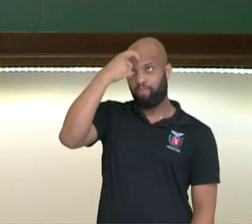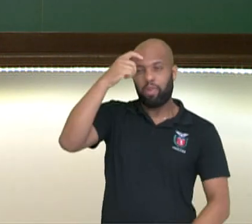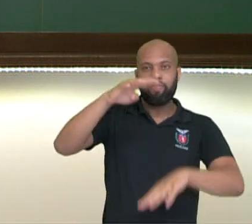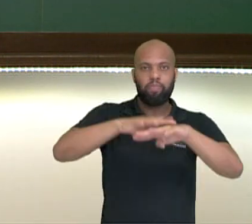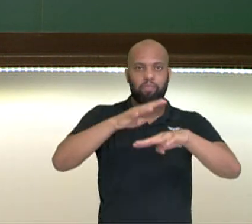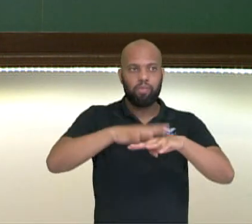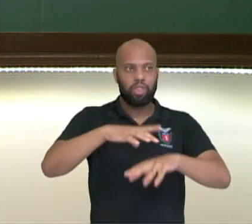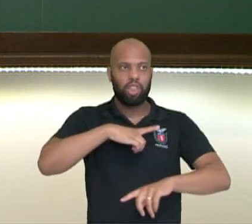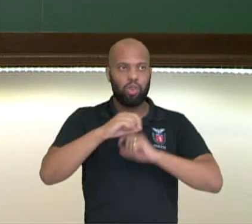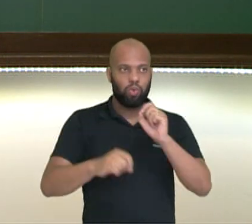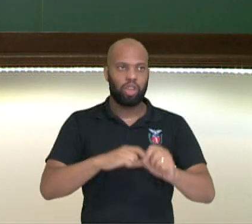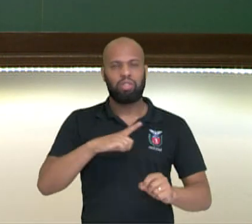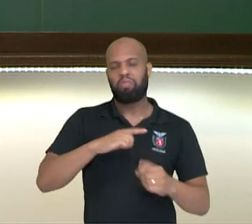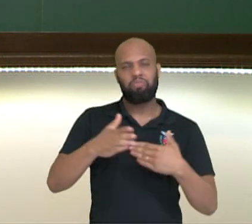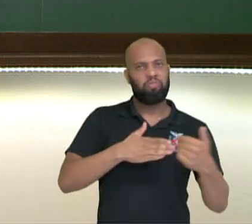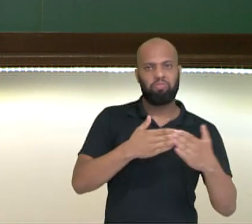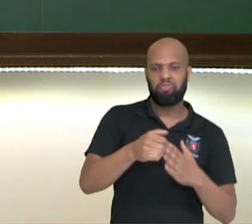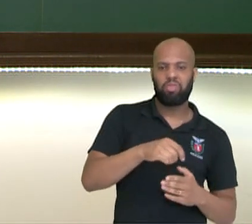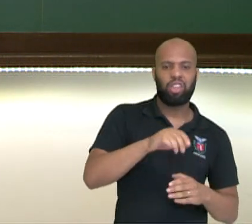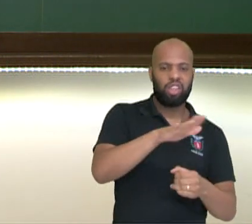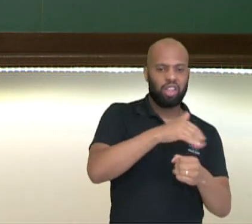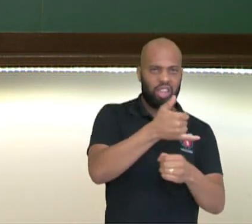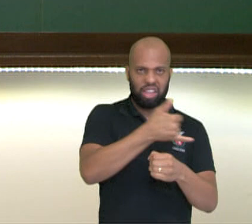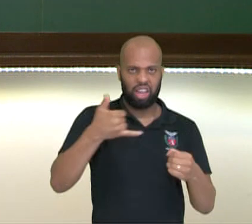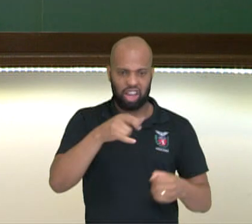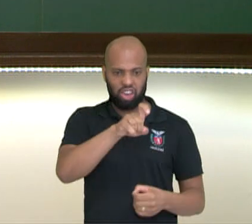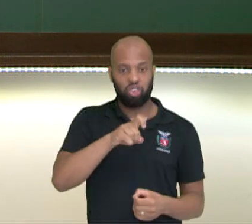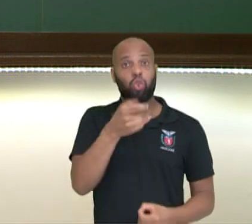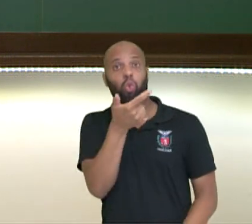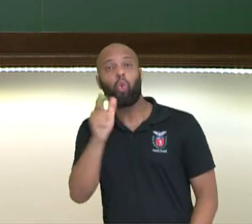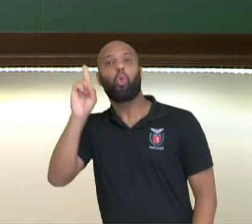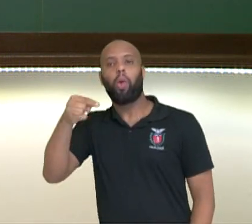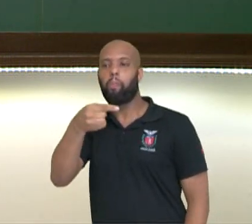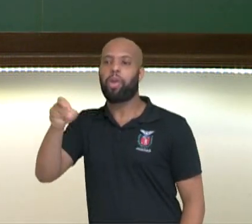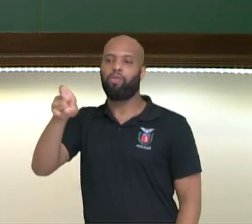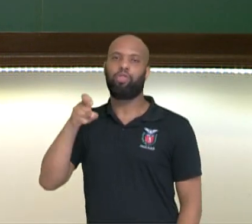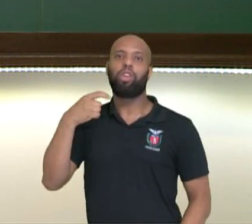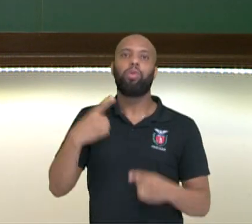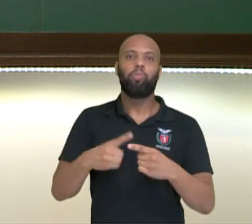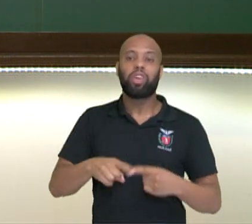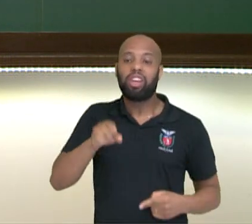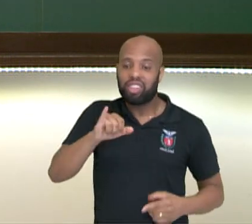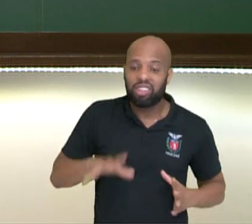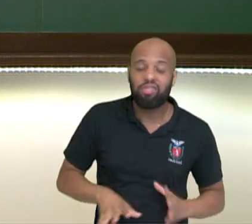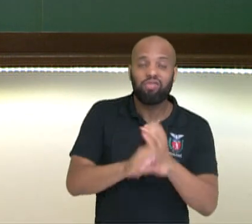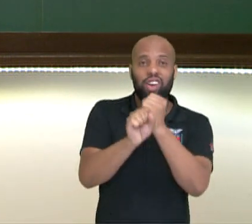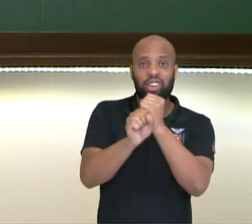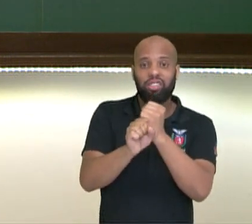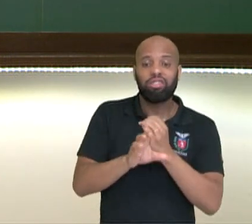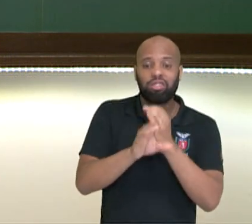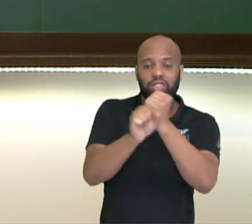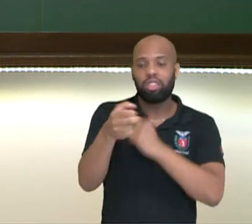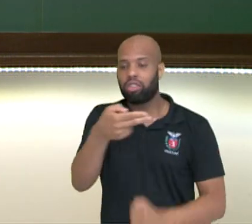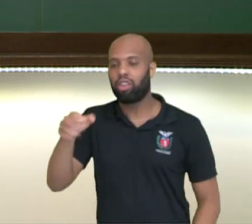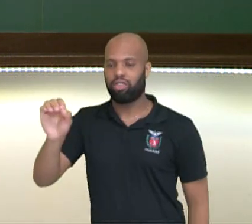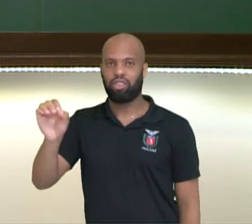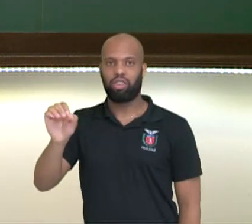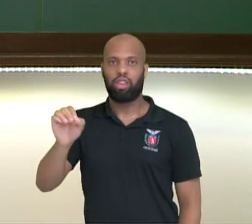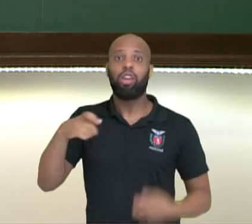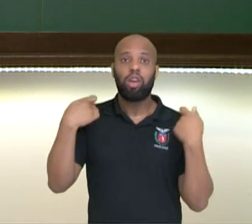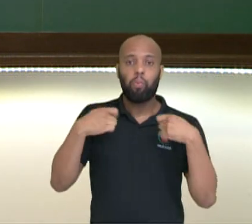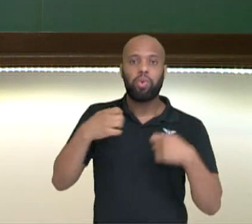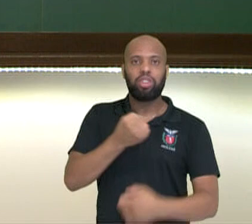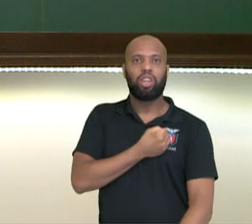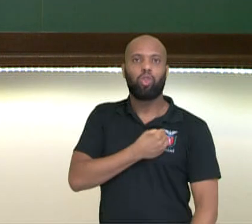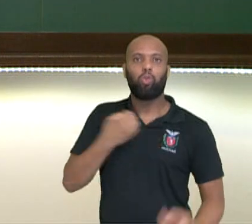um vai ter uma carga elétrica X, outro vai ter que ter uma carga elétrica menos X. Porque se a soma dá 0, os dois números têm que ser